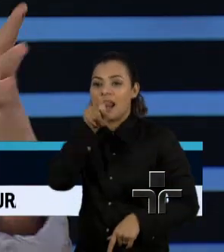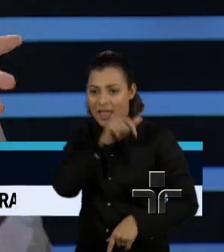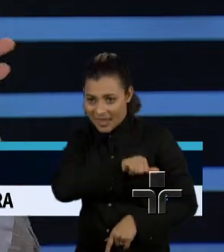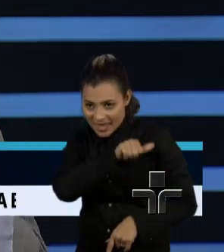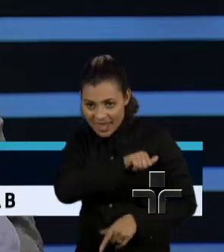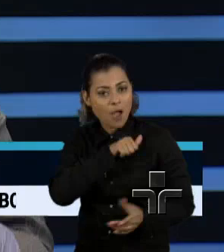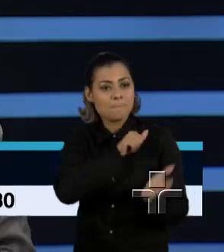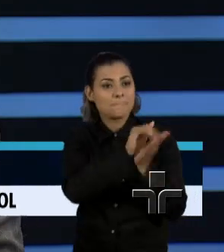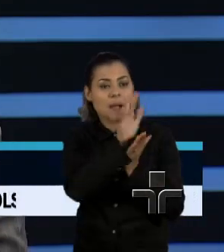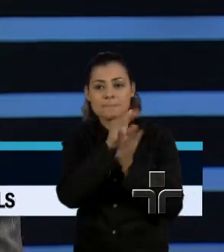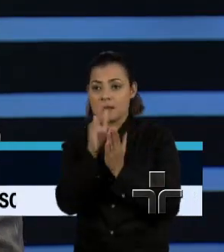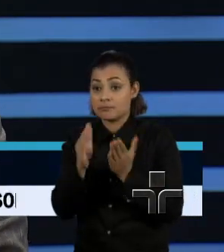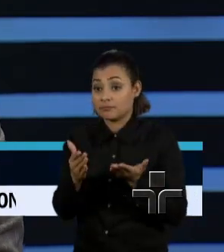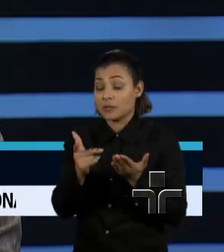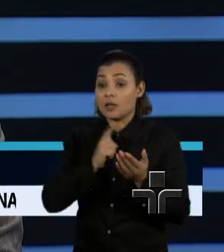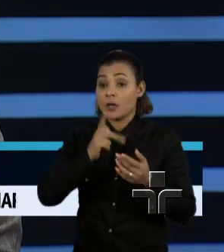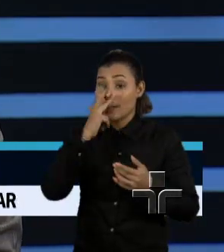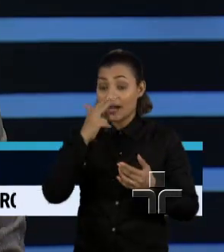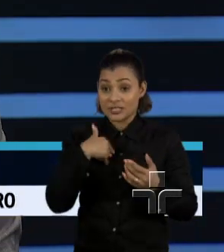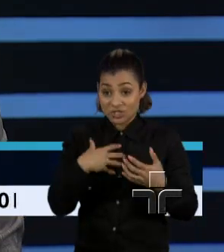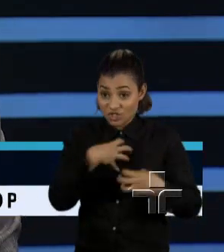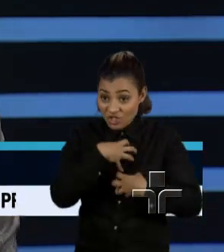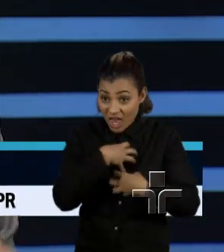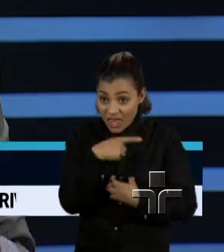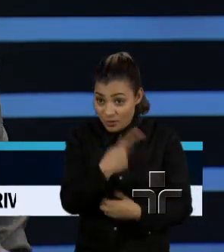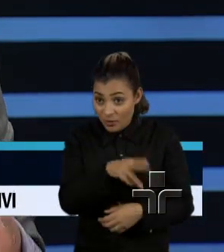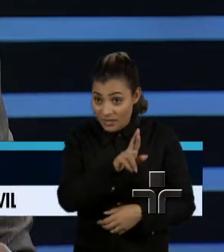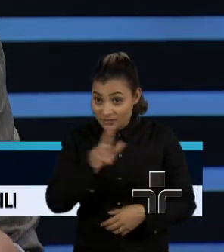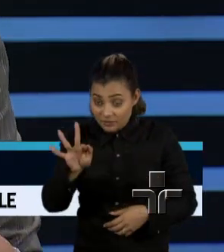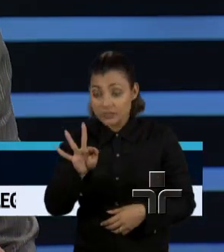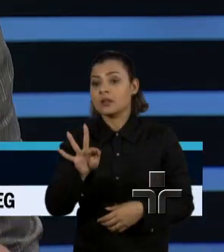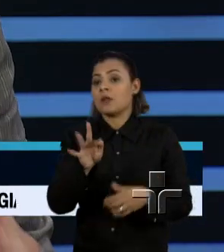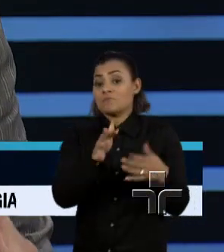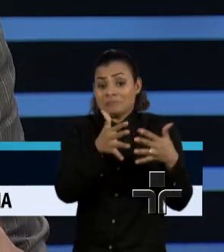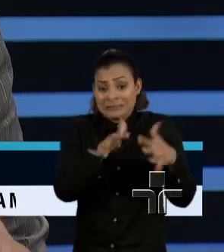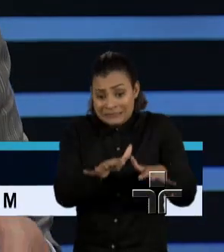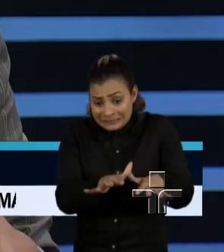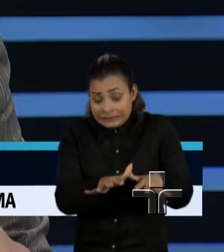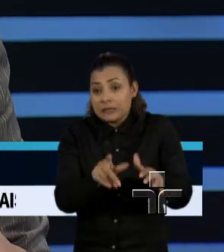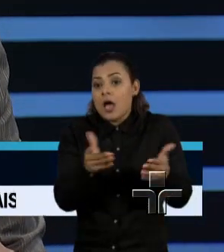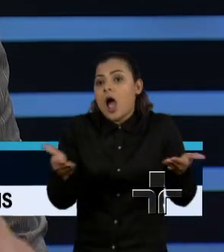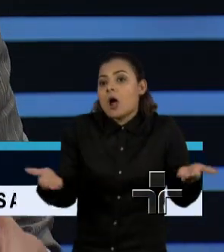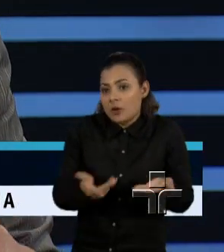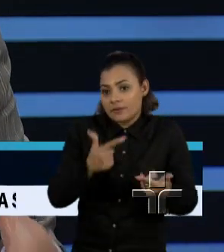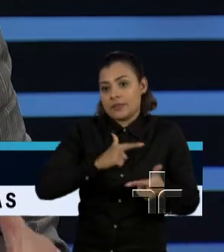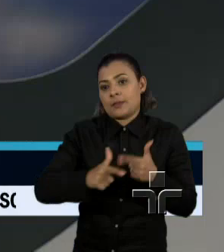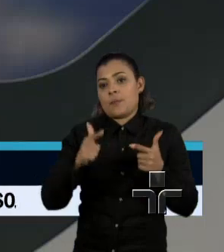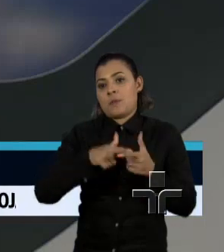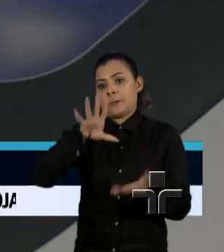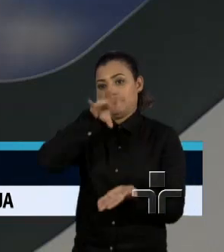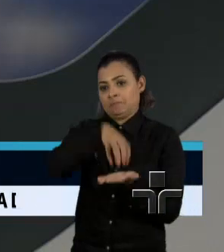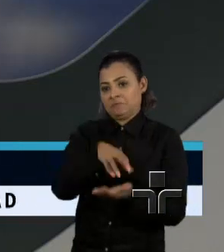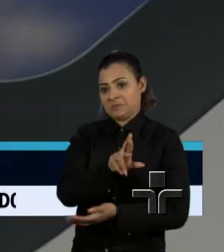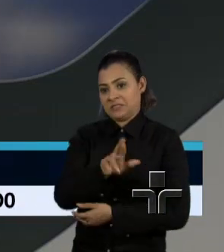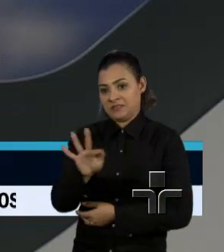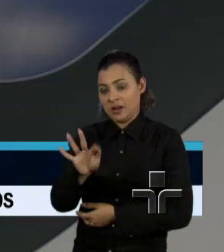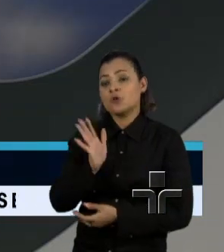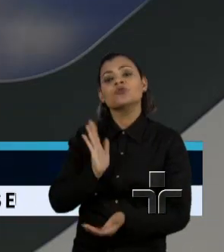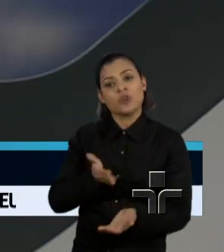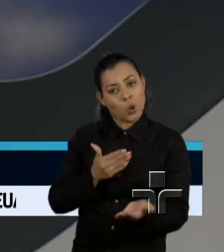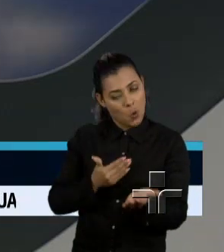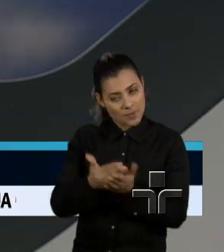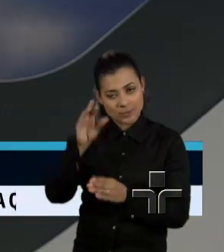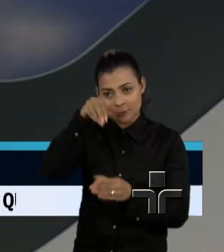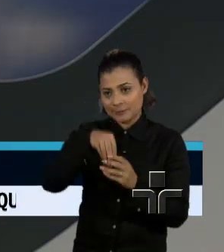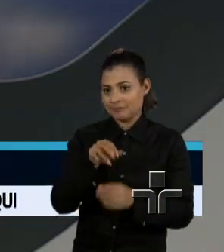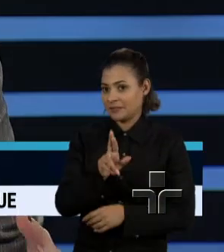está desmontando essa estrutura da Receita Federal. Isso vai criar um problema institucional, uma crise institucional, já começou essa crise dentro